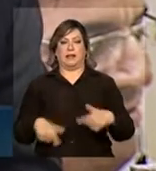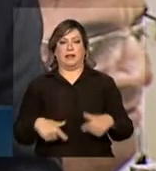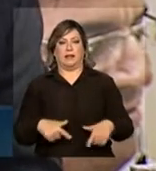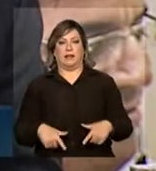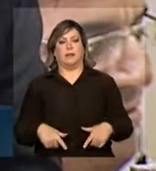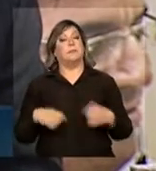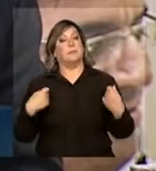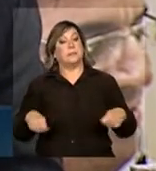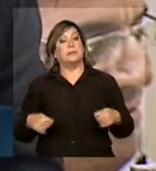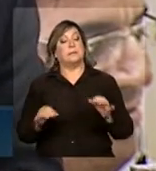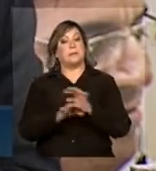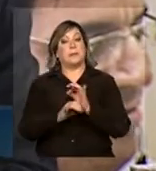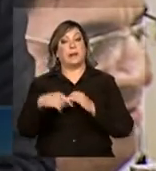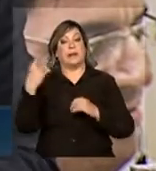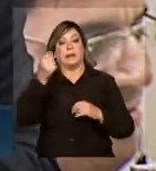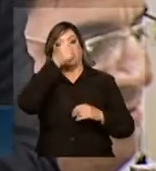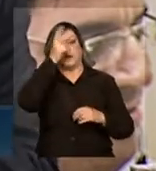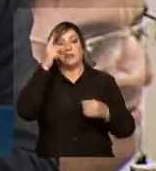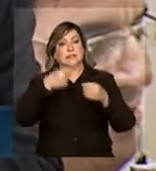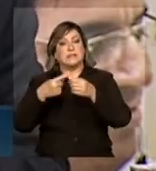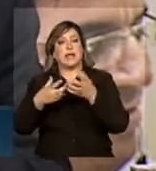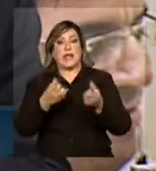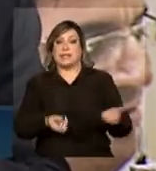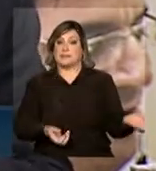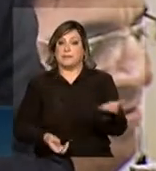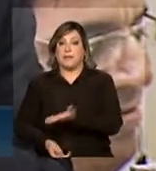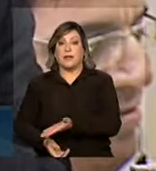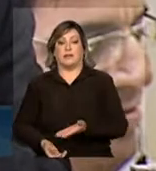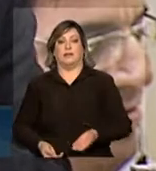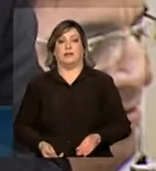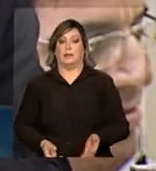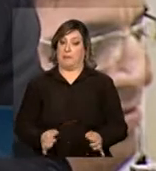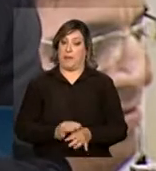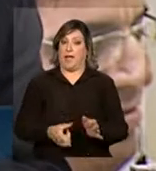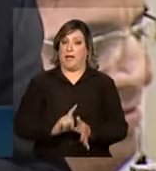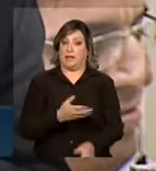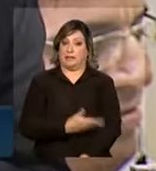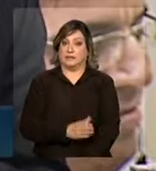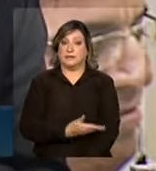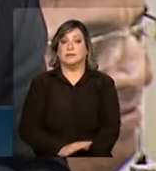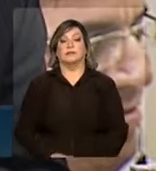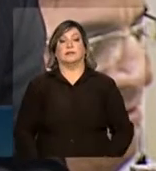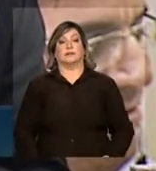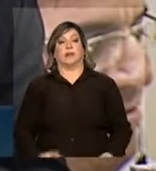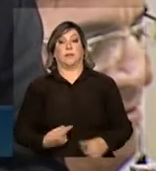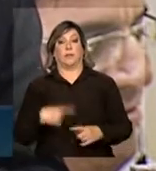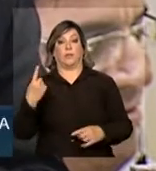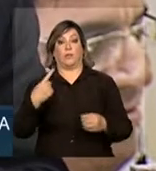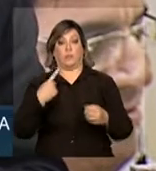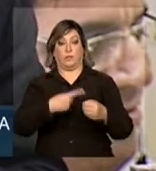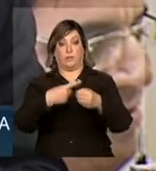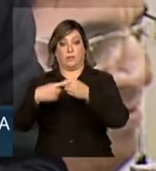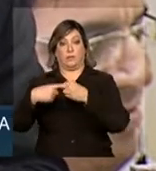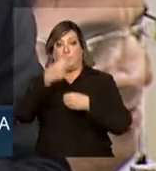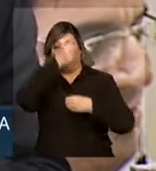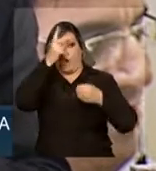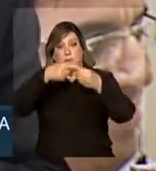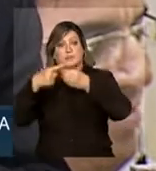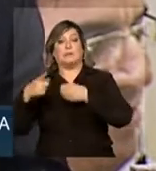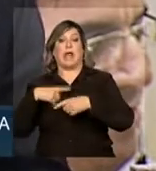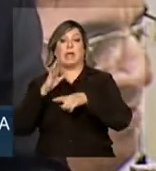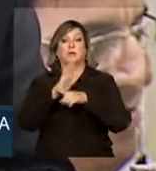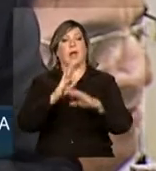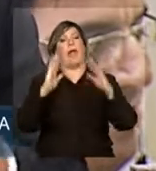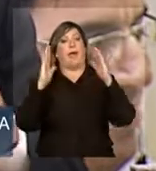preparar os municípios para recebê-los né receber a preparação lembra que os municípios TM compromisso com auxílio de moradia e